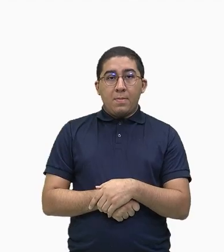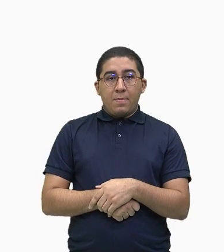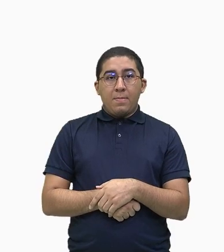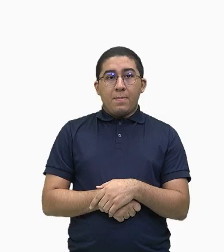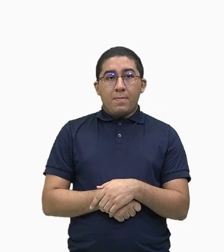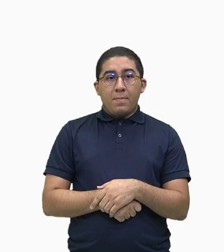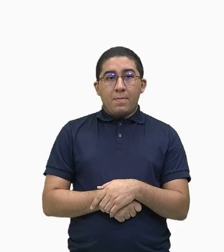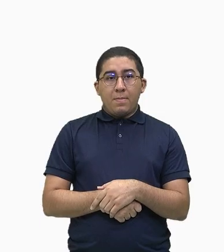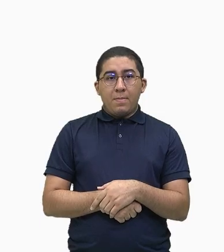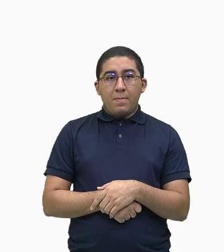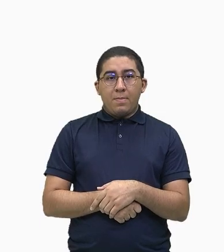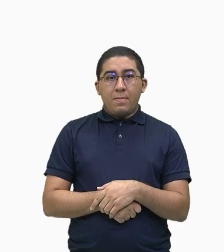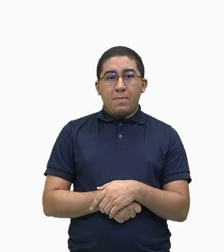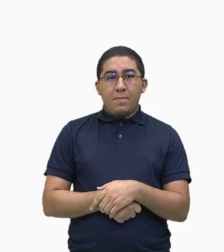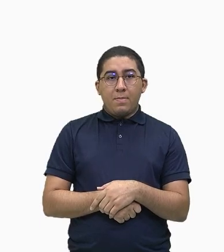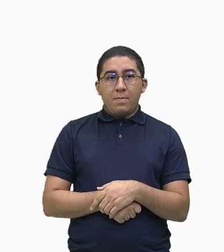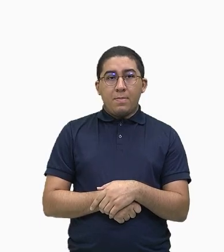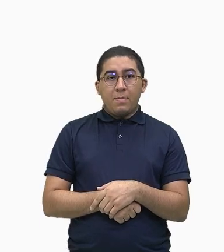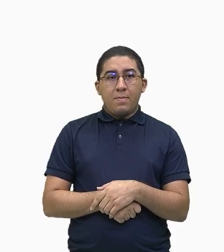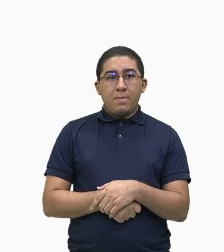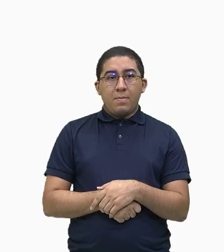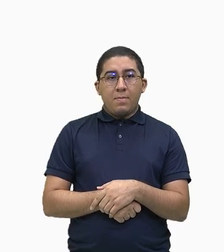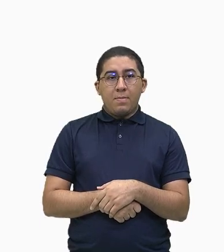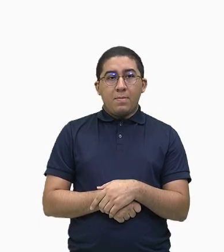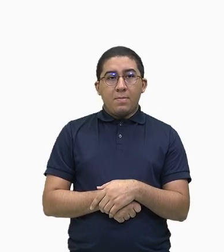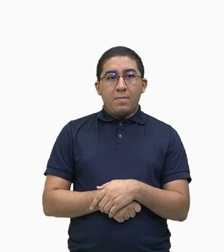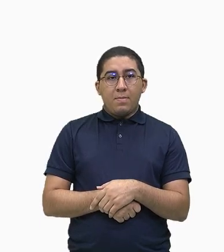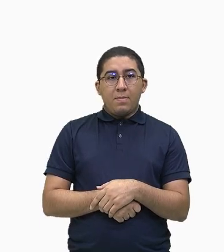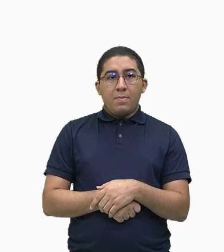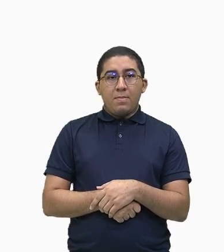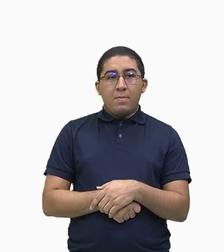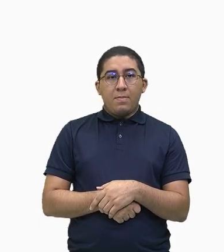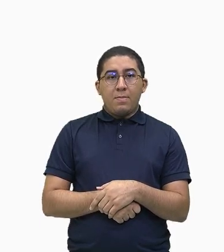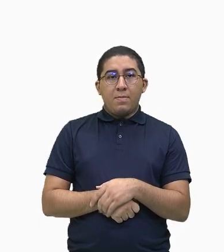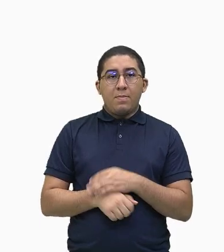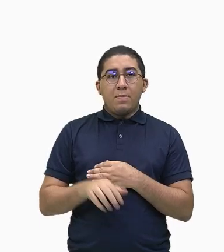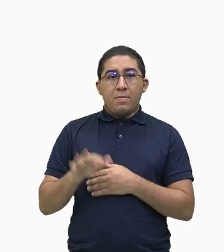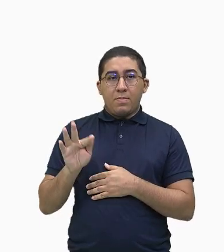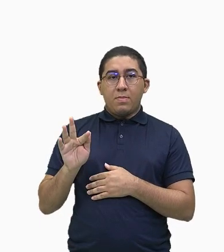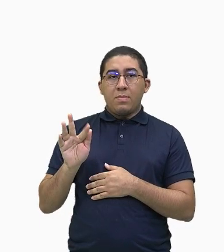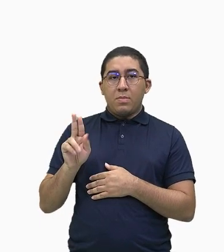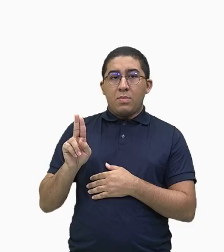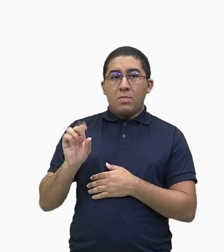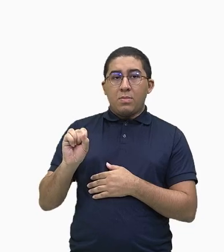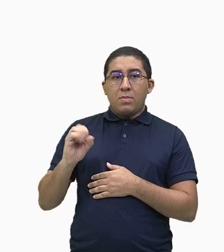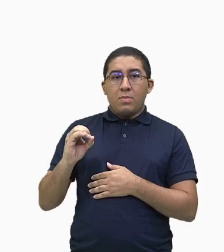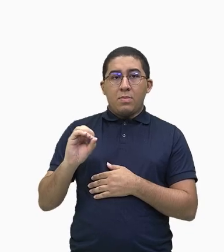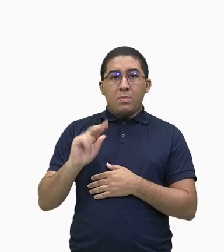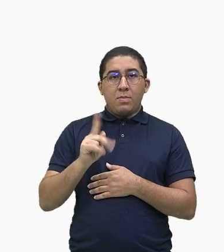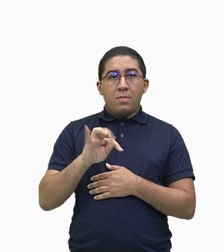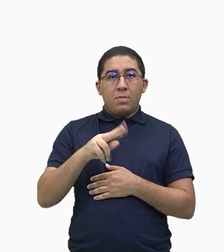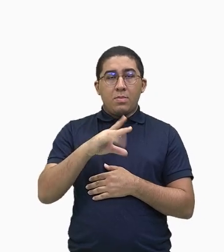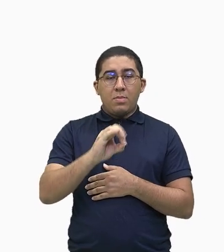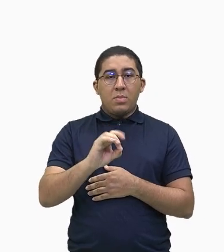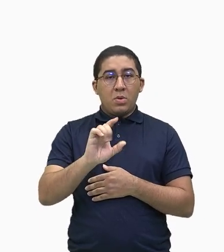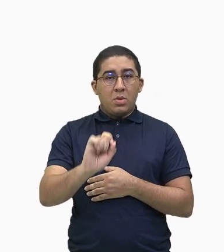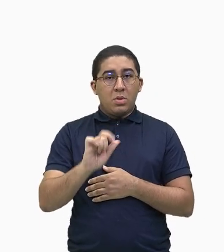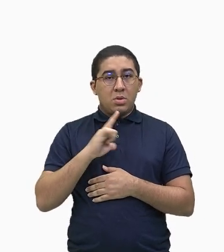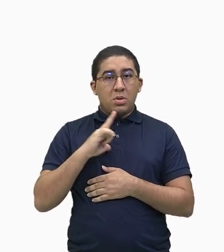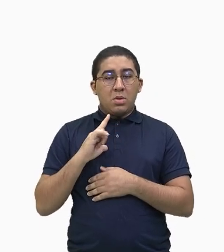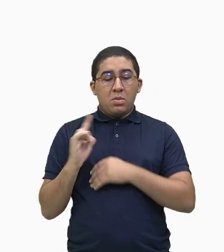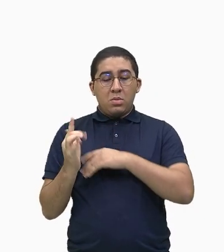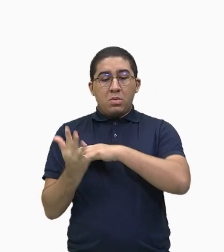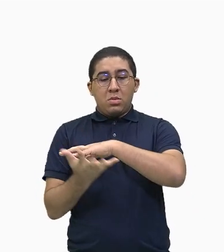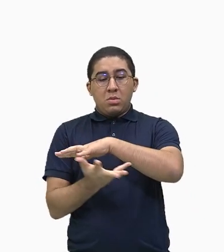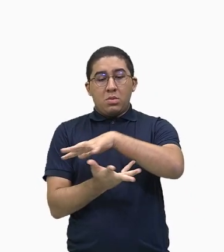texto que os fusos horários são faixas imaginárias que dividem a Terra